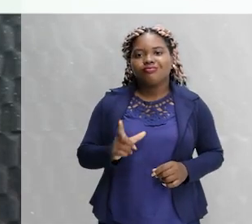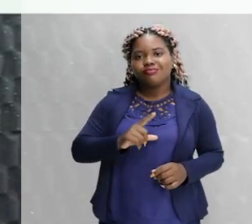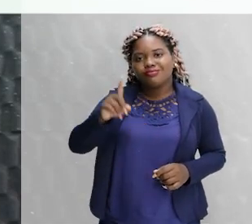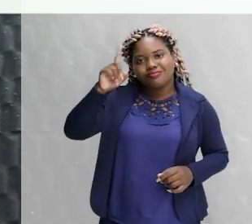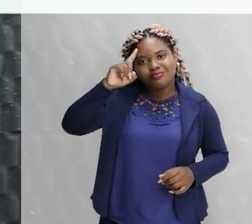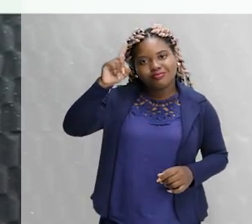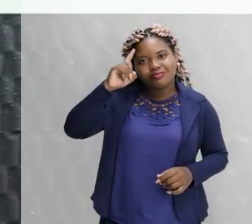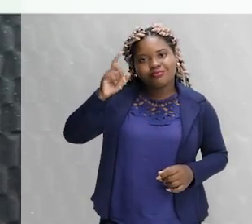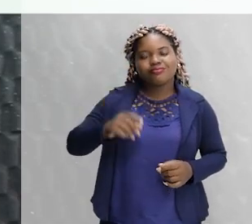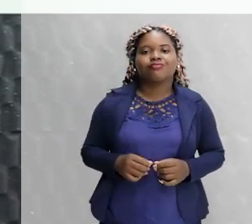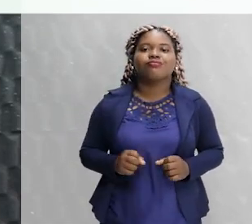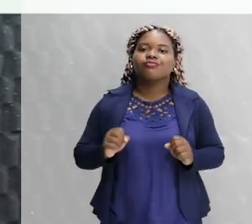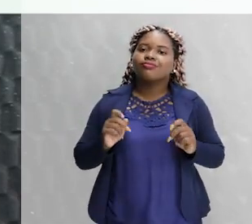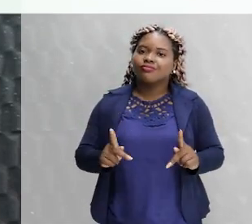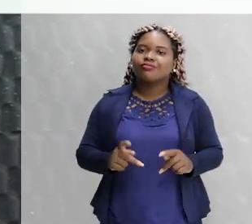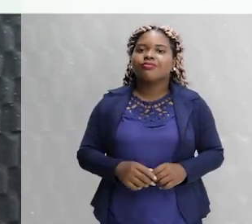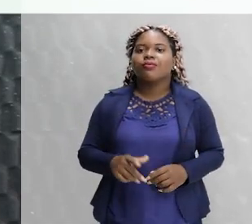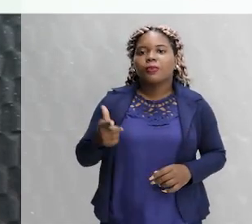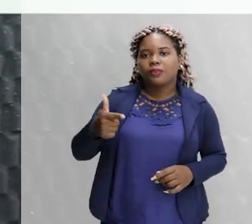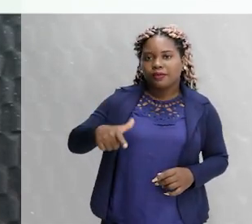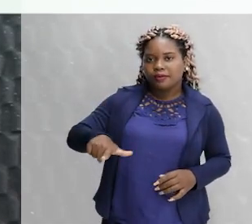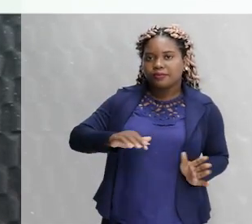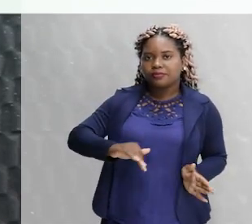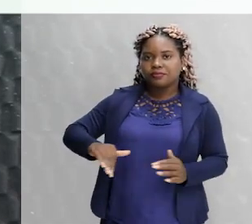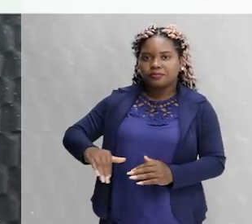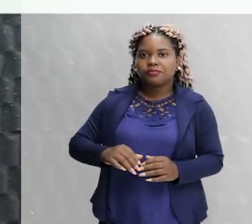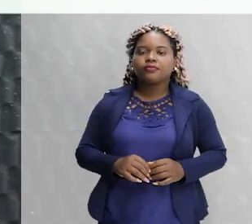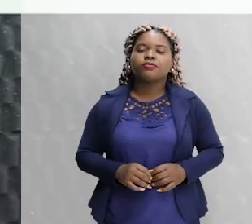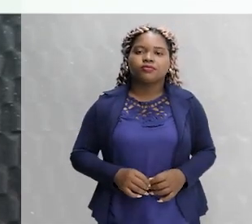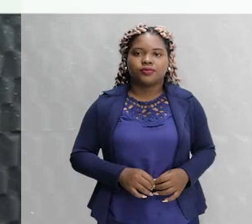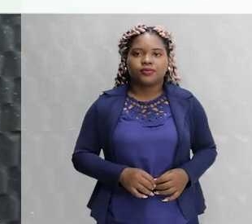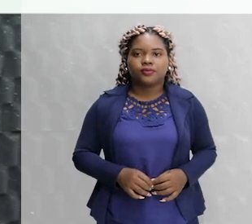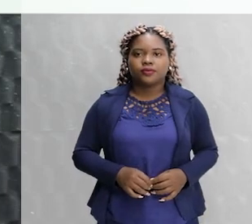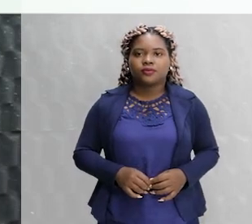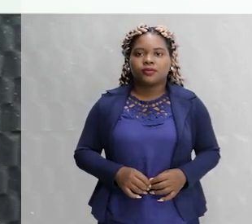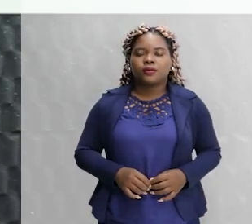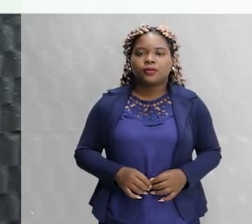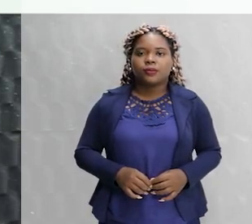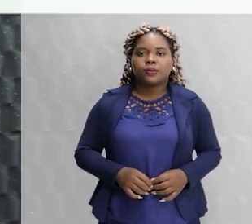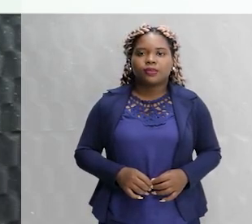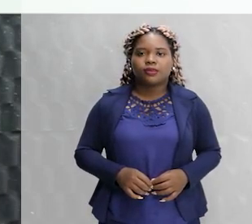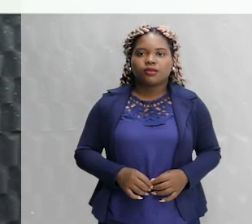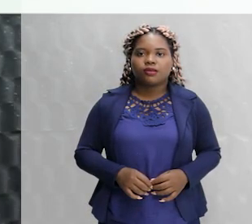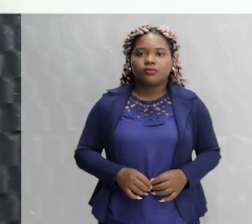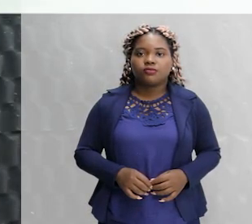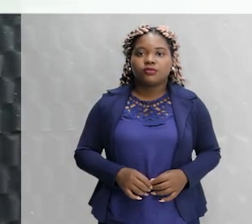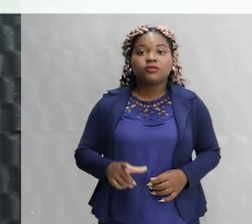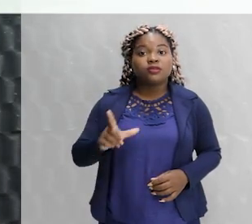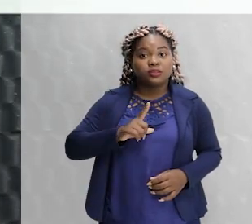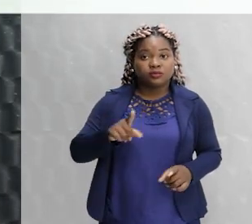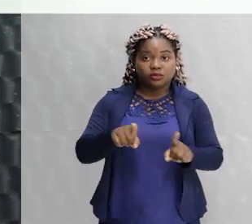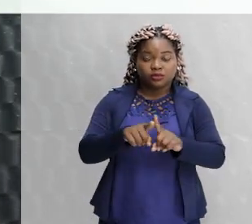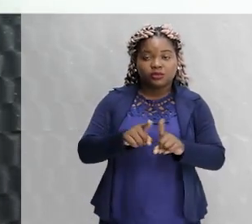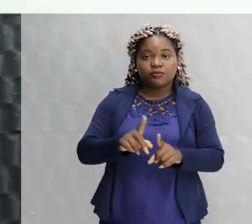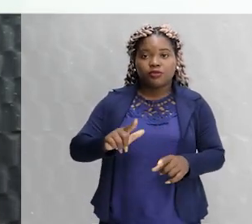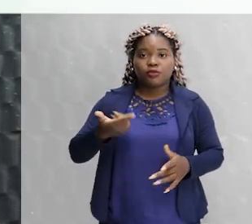no nosso dia a dia. Ok, pessoal? Pessoal, se você se recordar, a gente fez essa questão